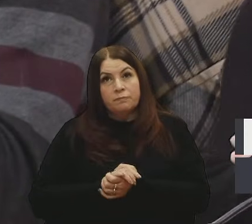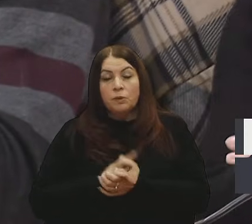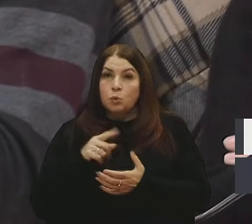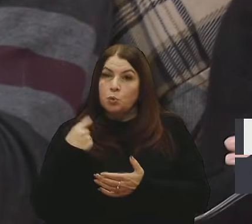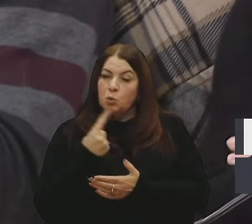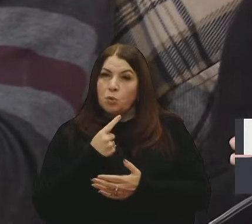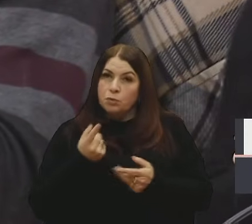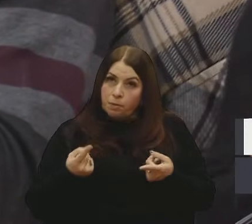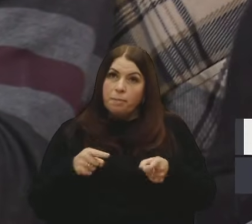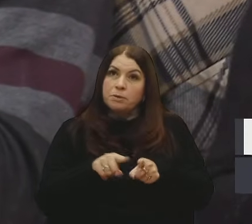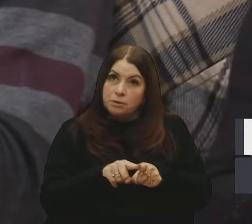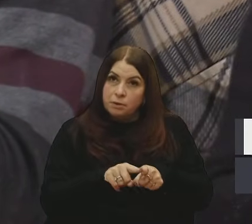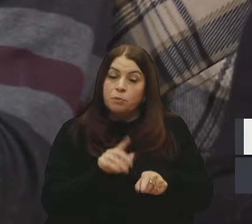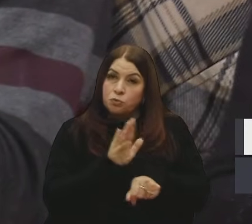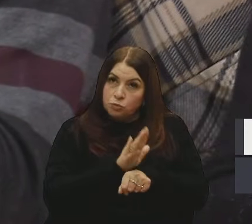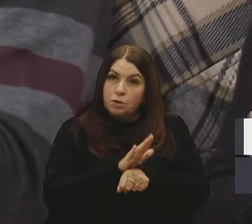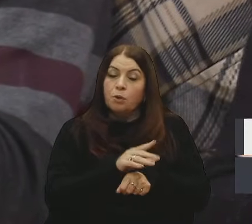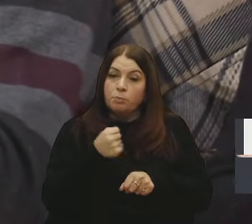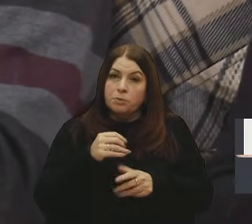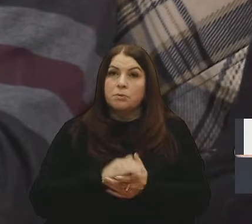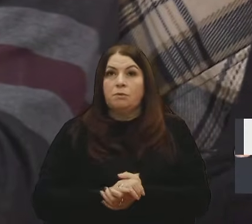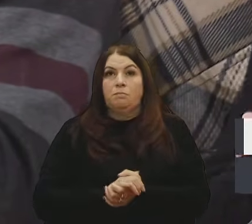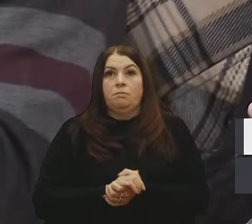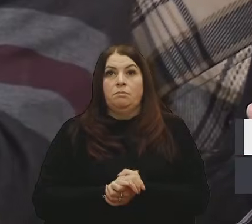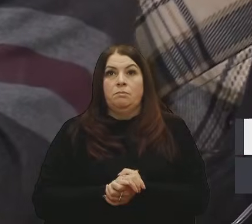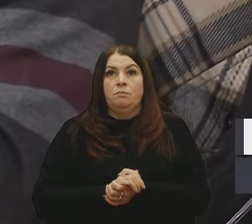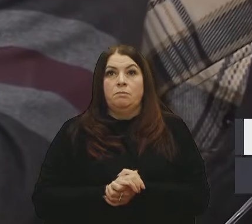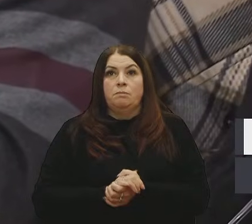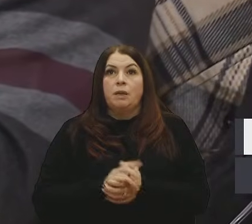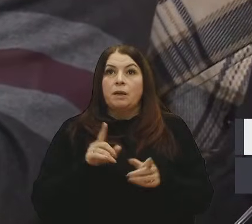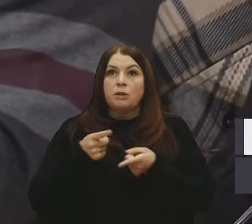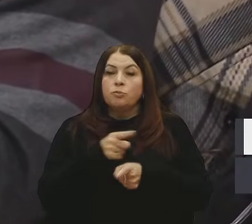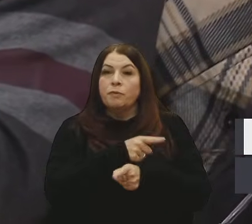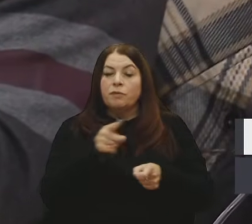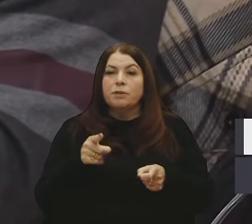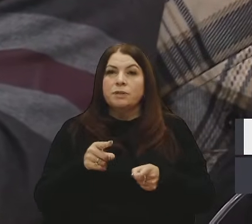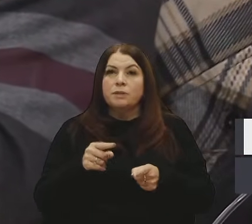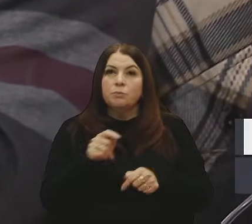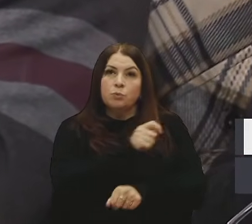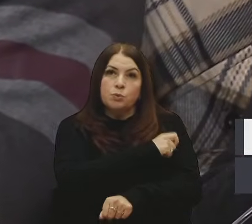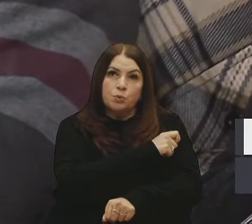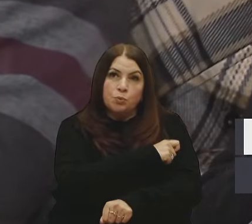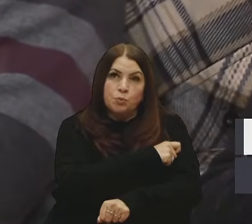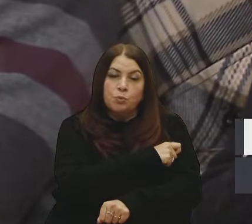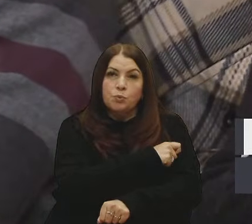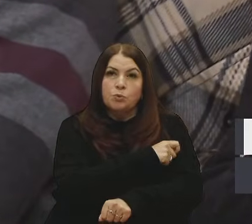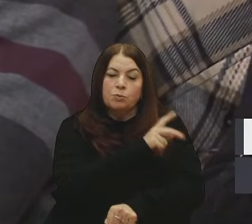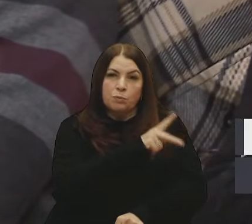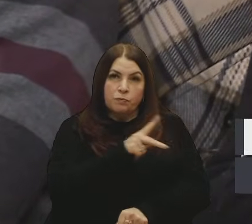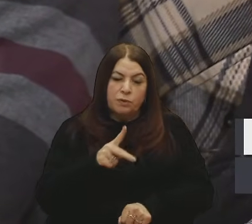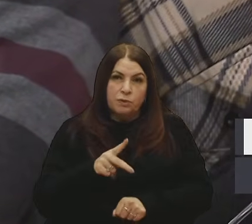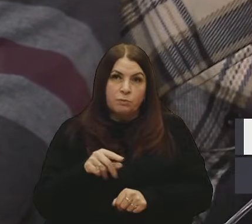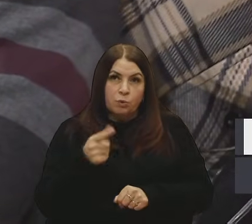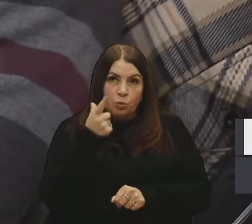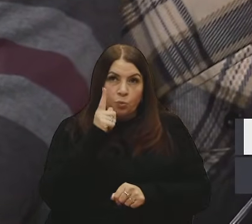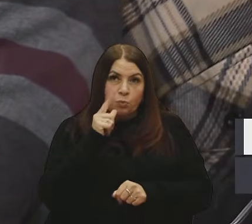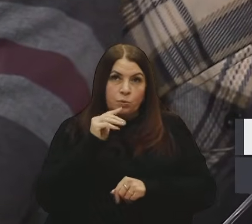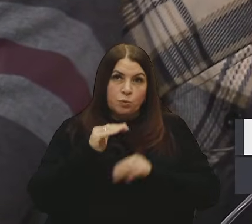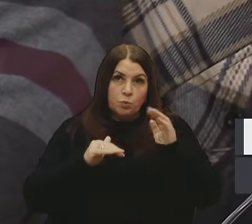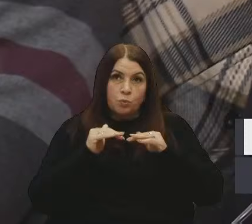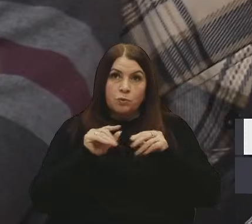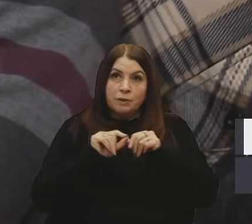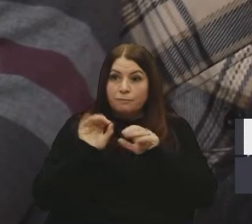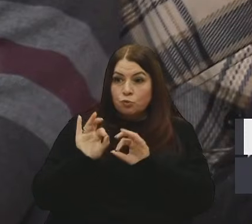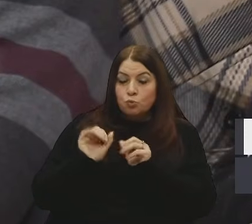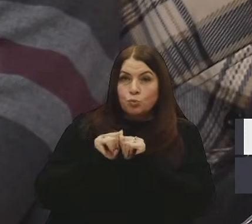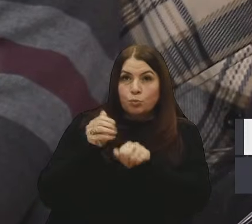somos parceiros para ajudar naquilo que for necessário, mas deixa a provocação aqui para os estudantes e para os professores para a gente construir um ato com